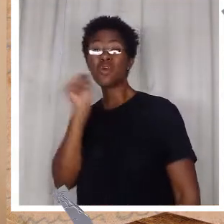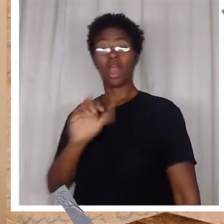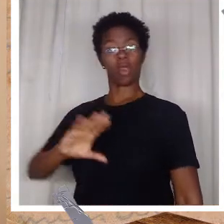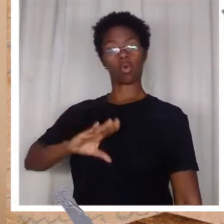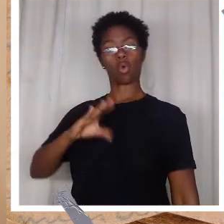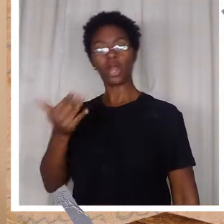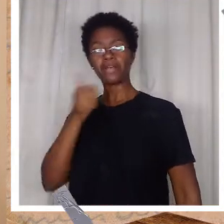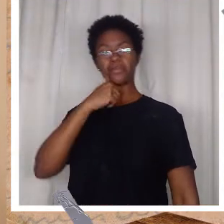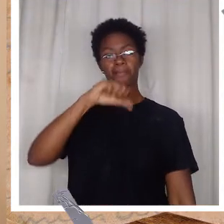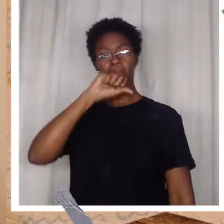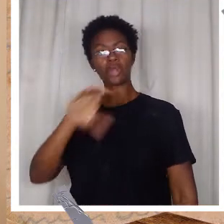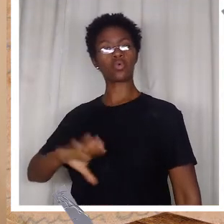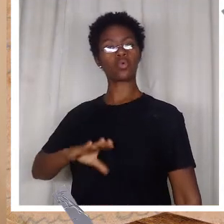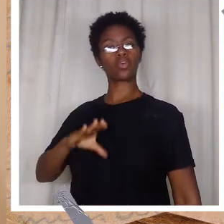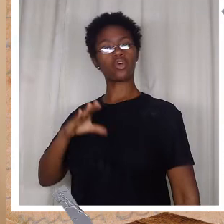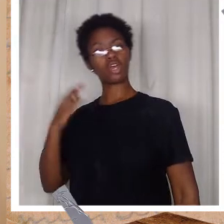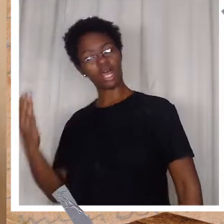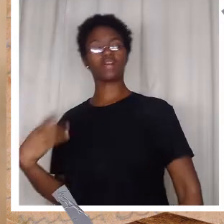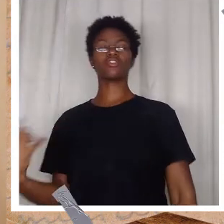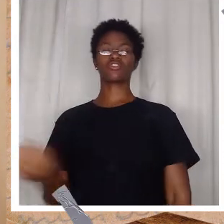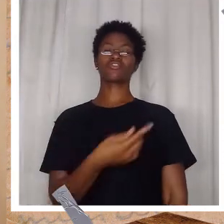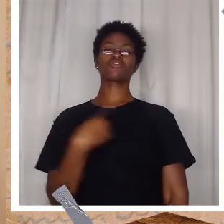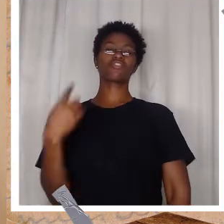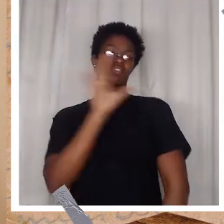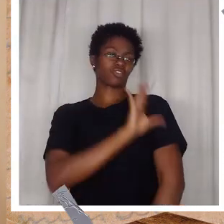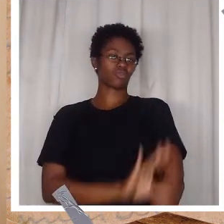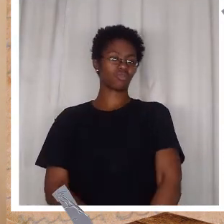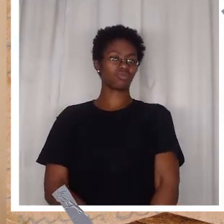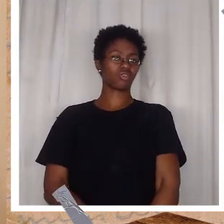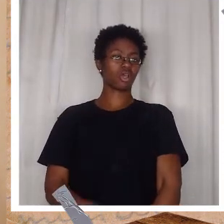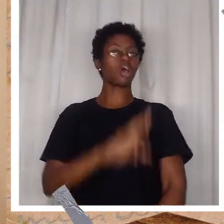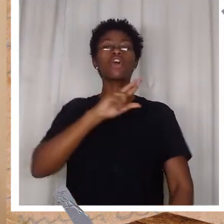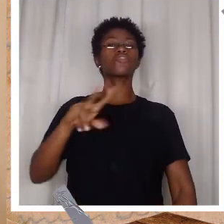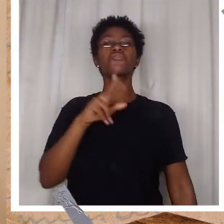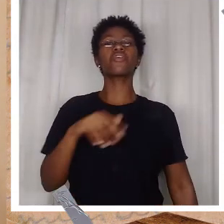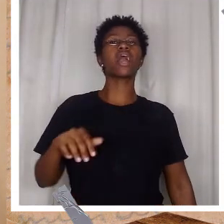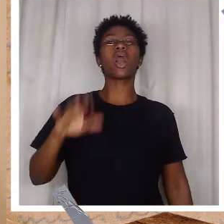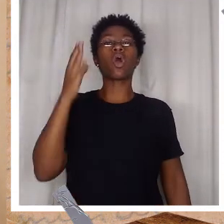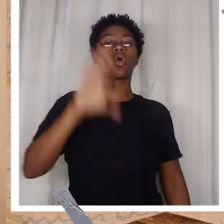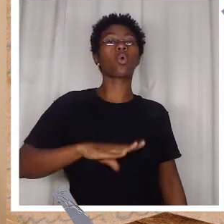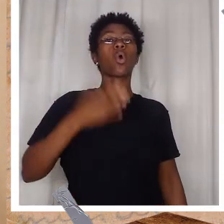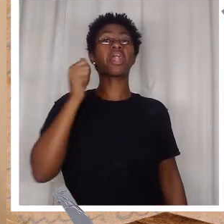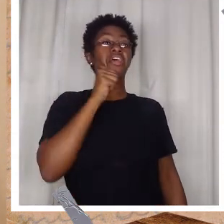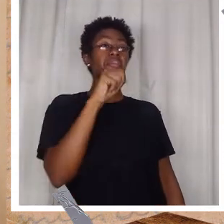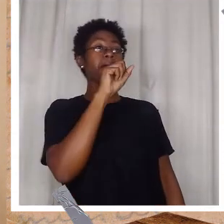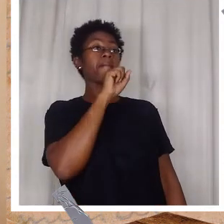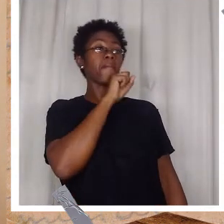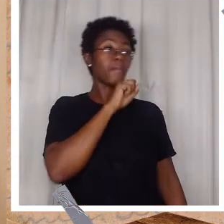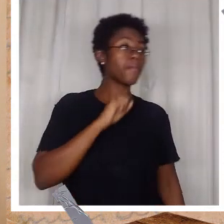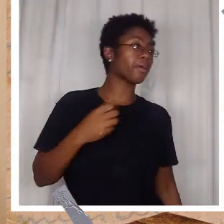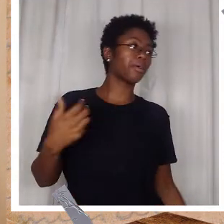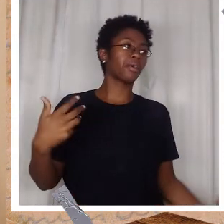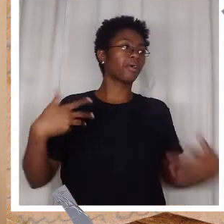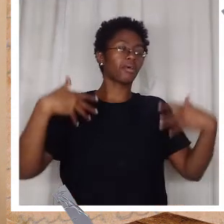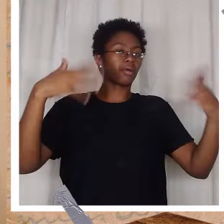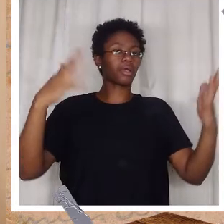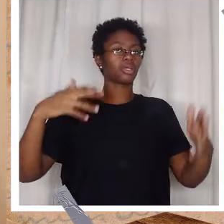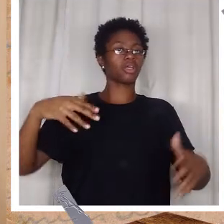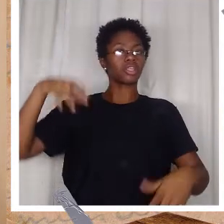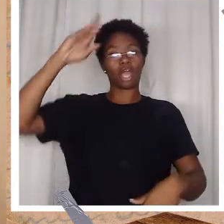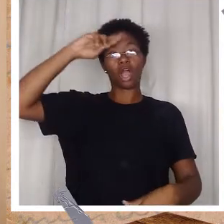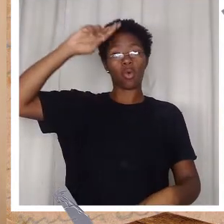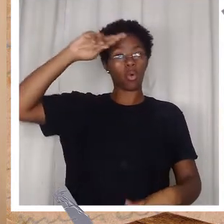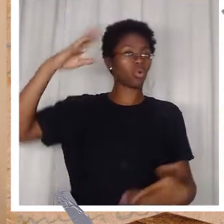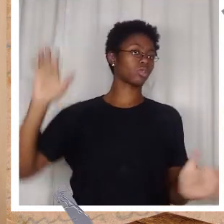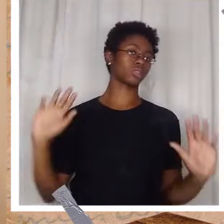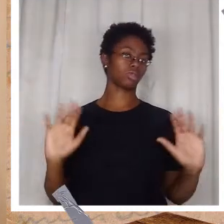coragem da nossa mitologia. Não a mãe coragem russa. Então, hoje, eu estou fazendo Carolina com